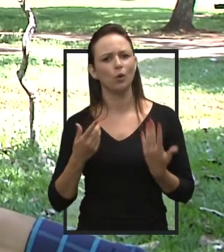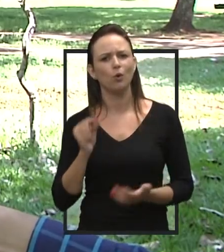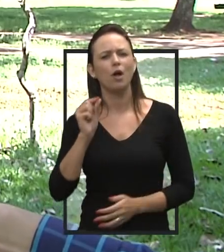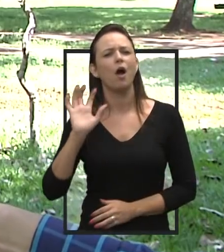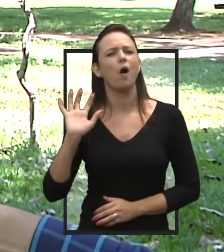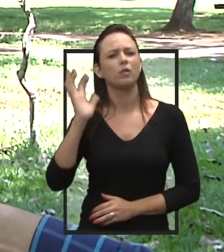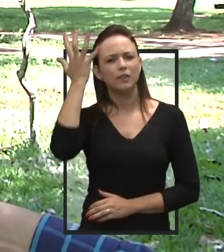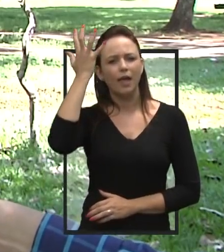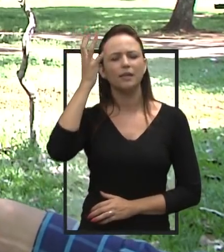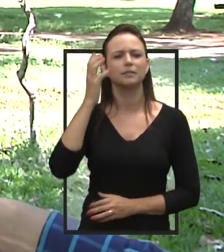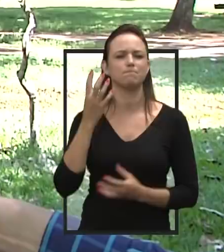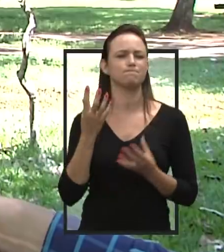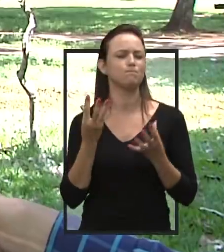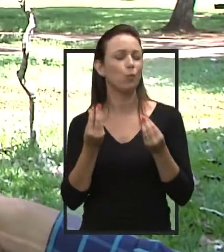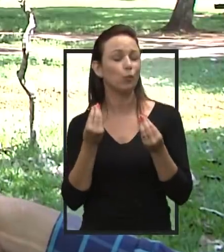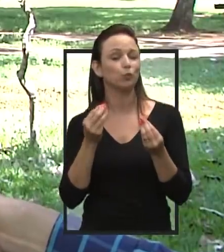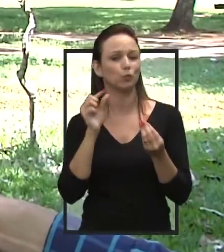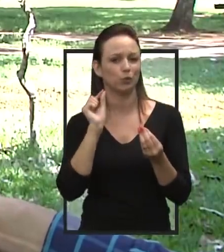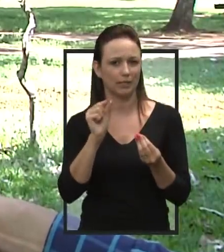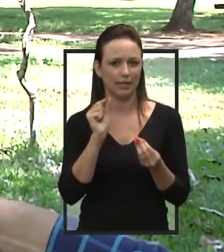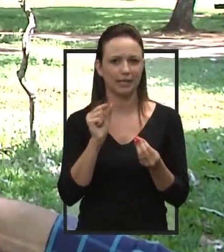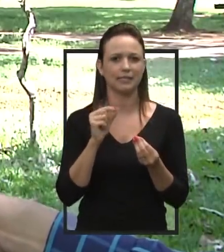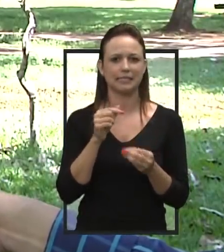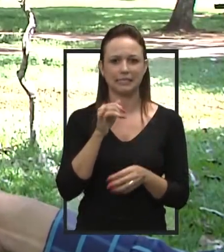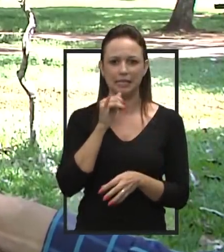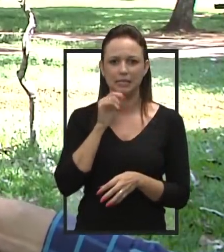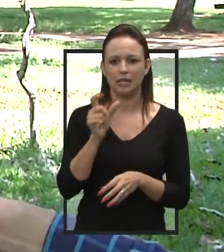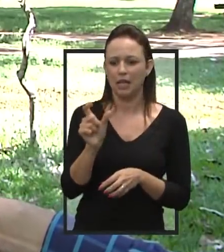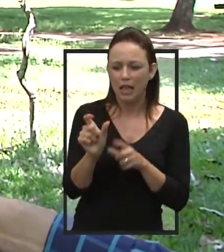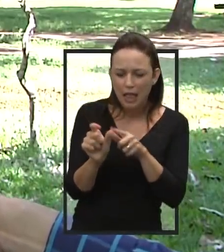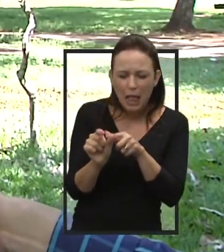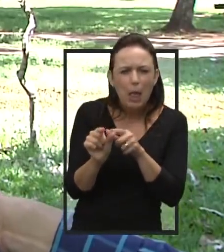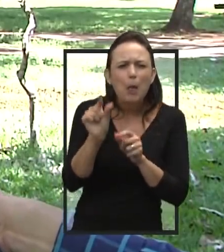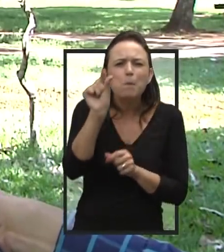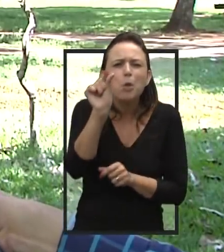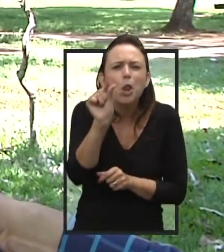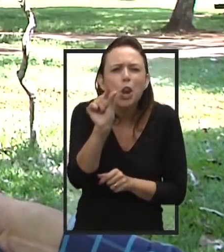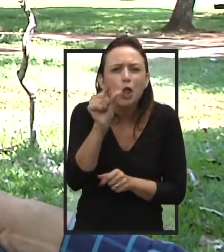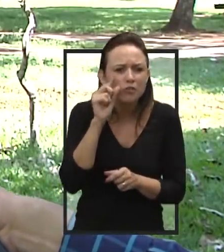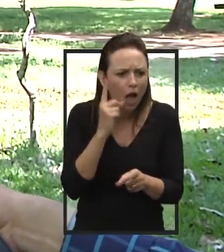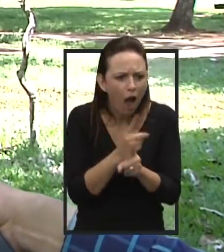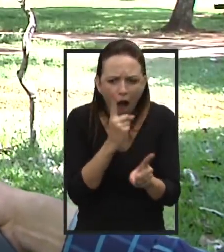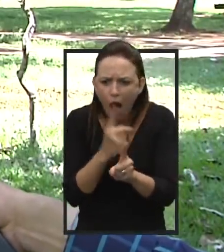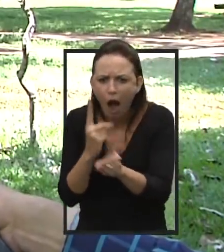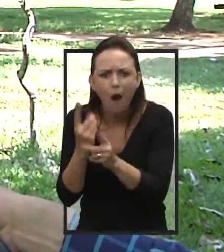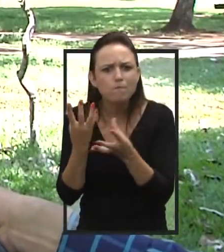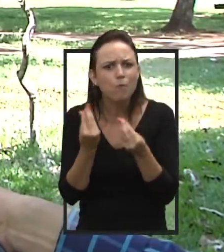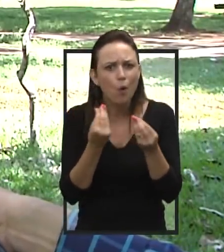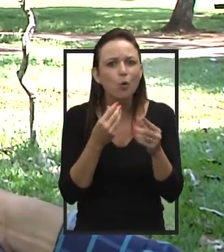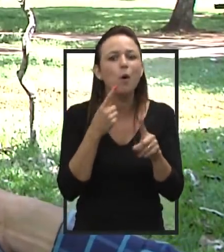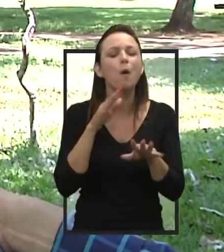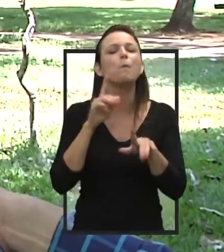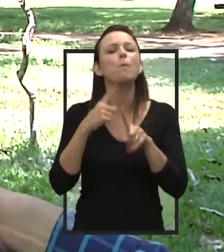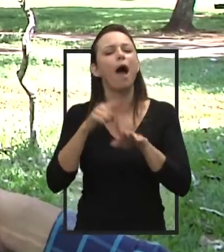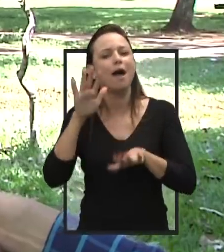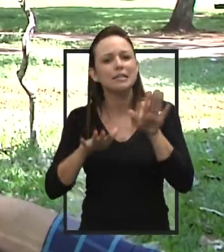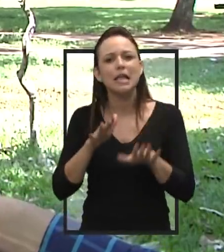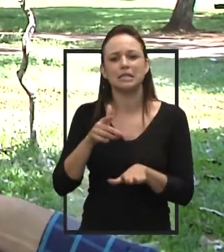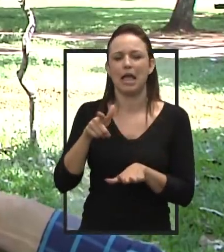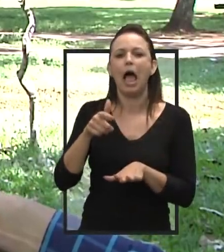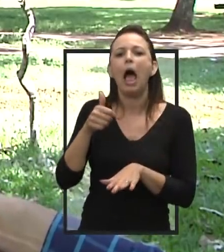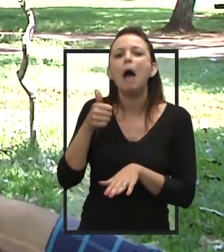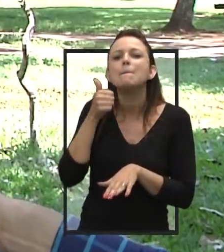O que acontece bastante é se ele for muito pequeno e você achar vários, pode muito bem ter sido a mãe que